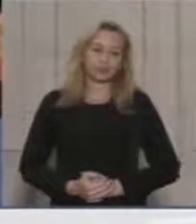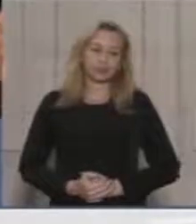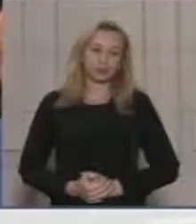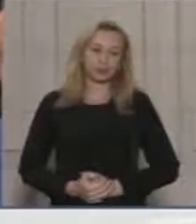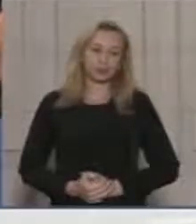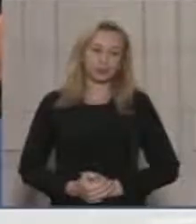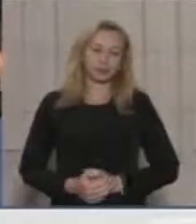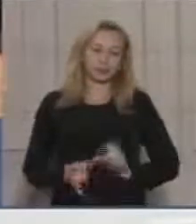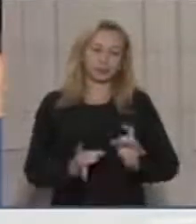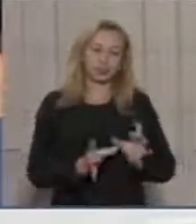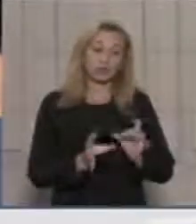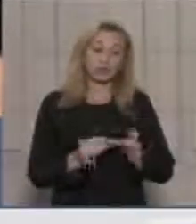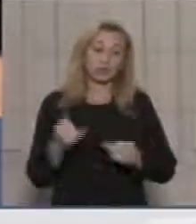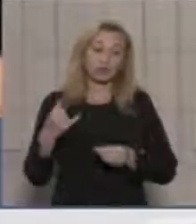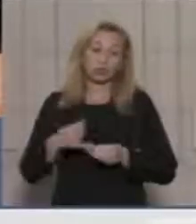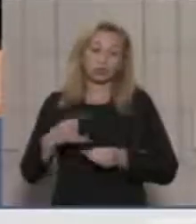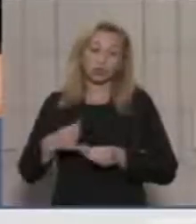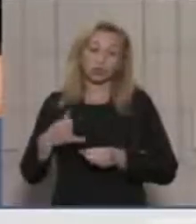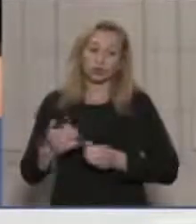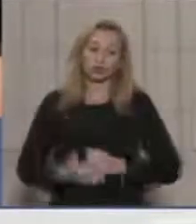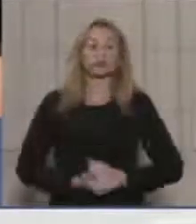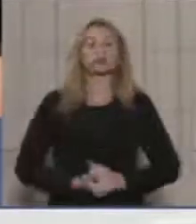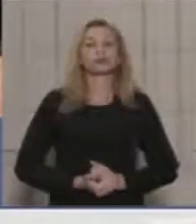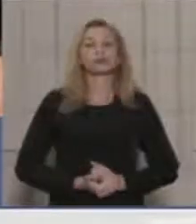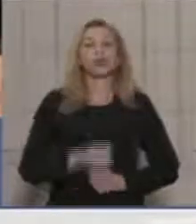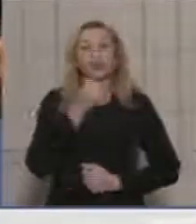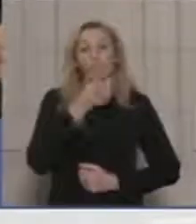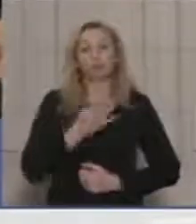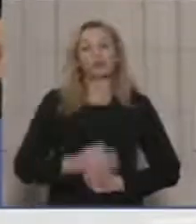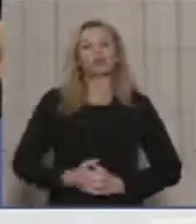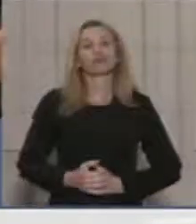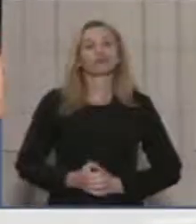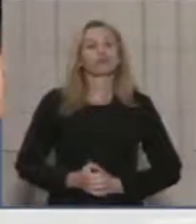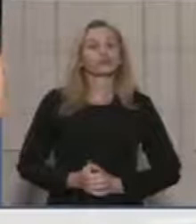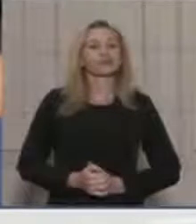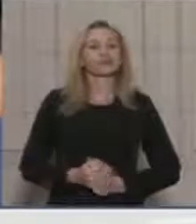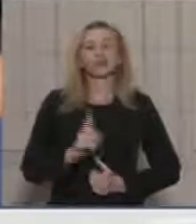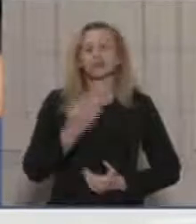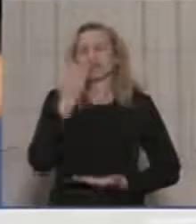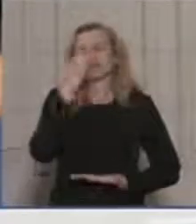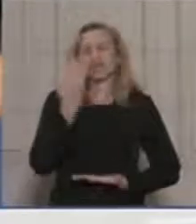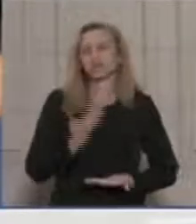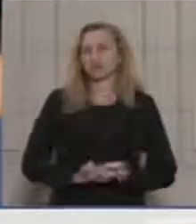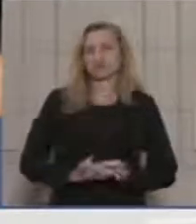de combustível. Bom, mas ele não acredita nisso.